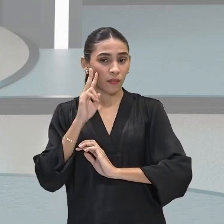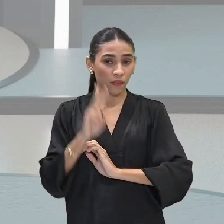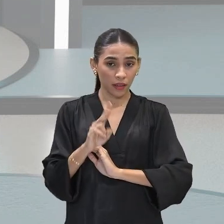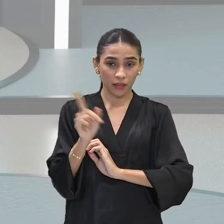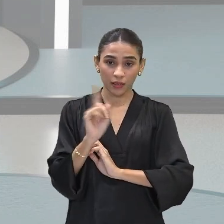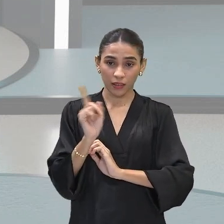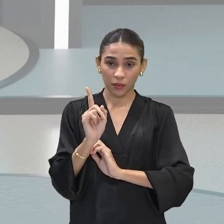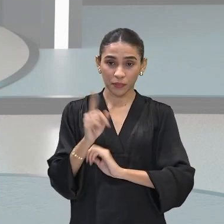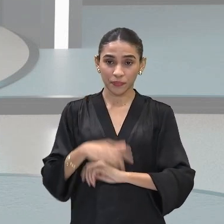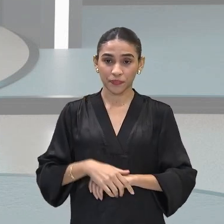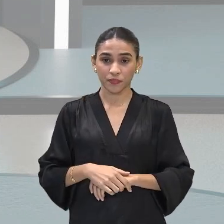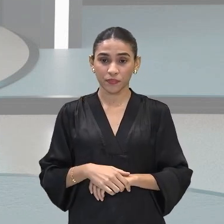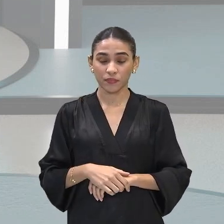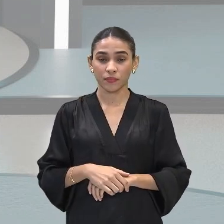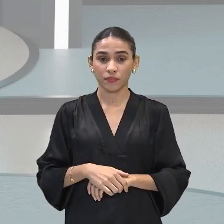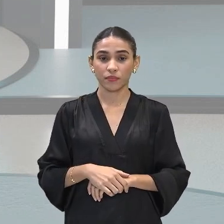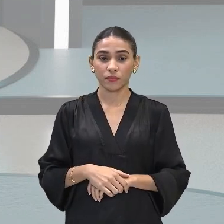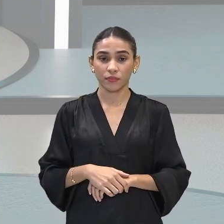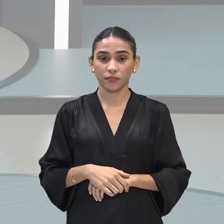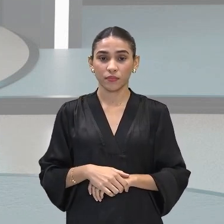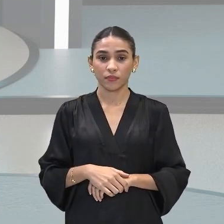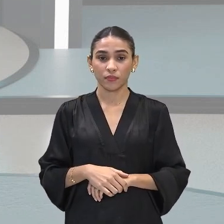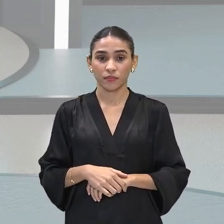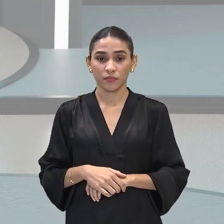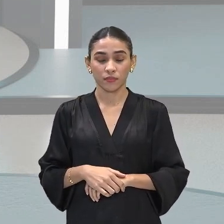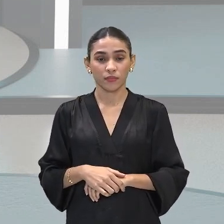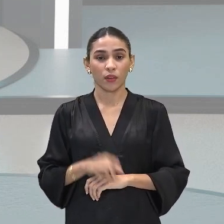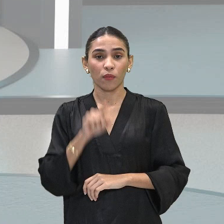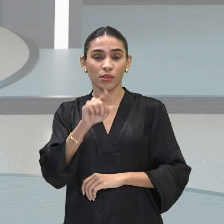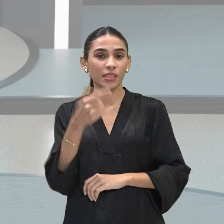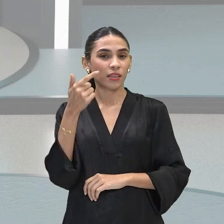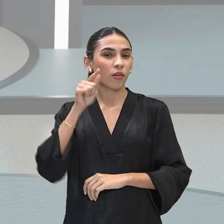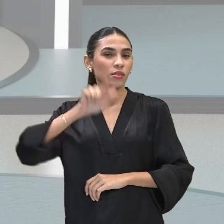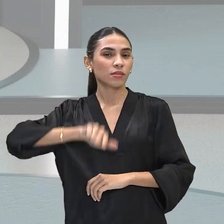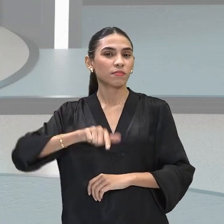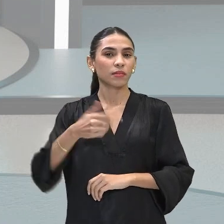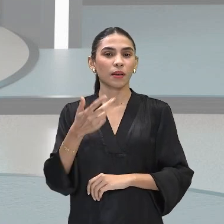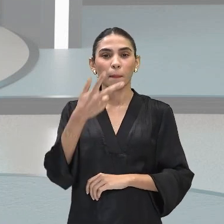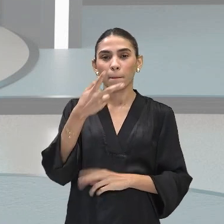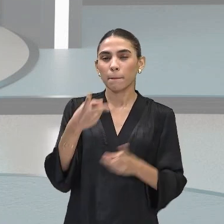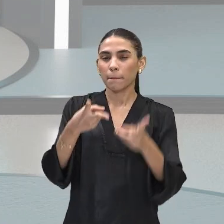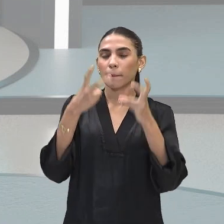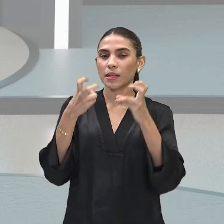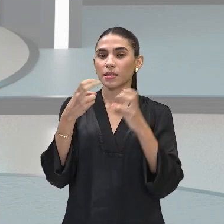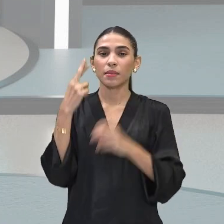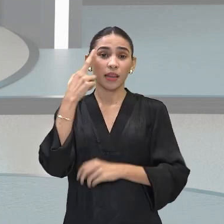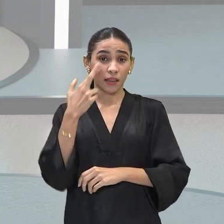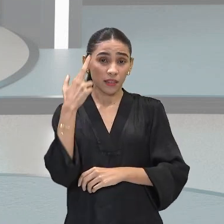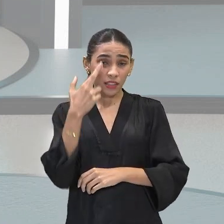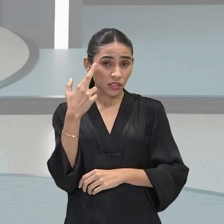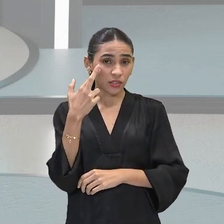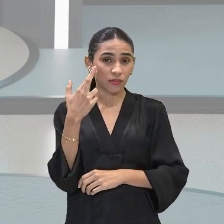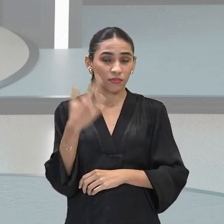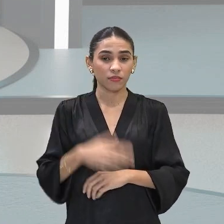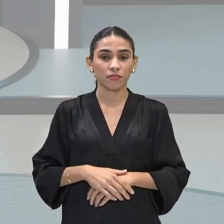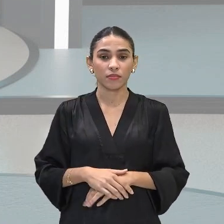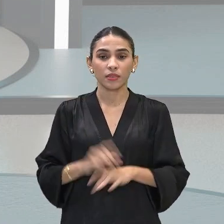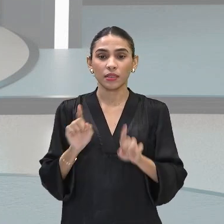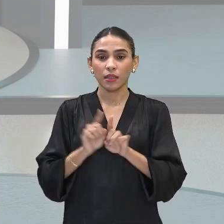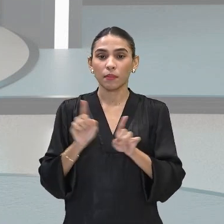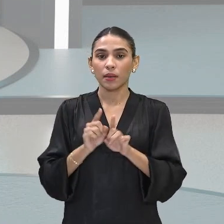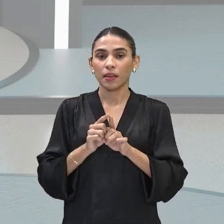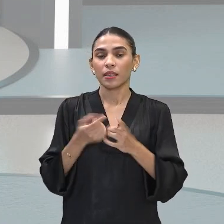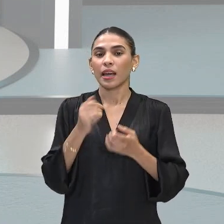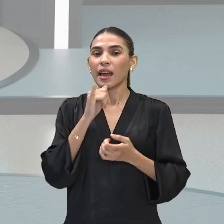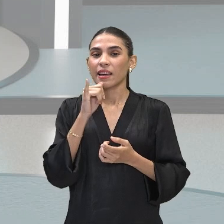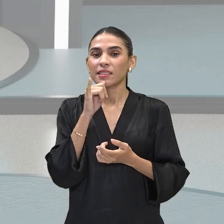te tirando da zona de conforto, leva você, no mínimo, a refletir sobre algo, a sair da tua zona